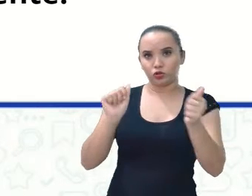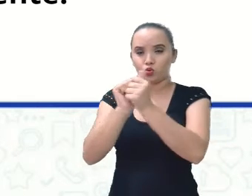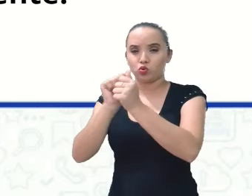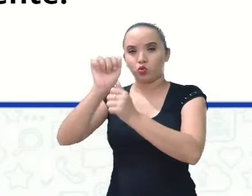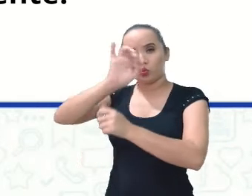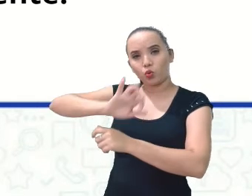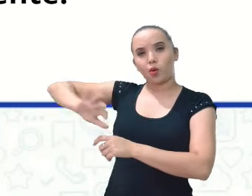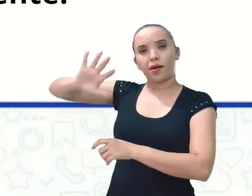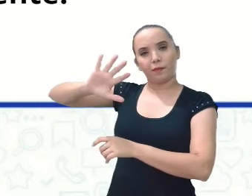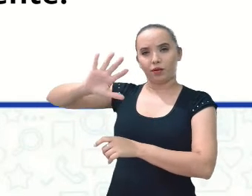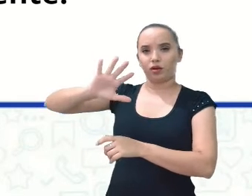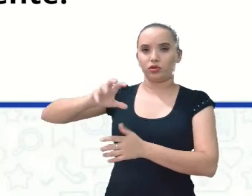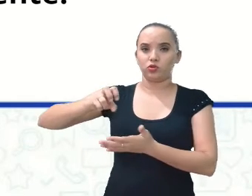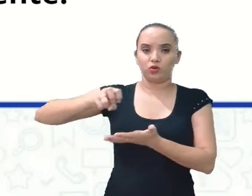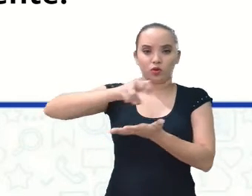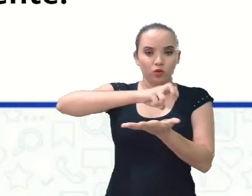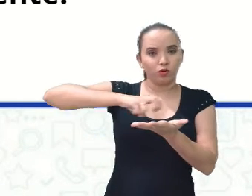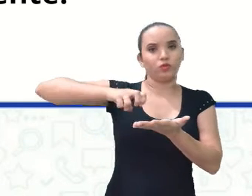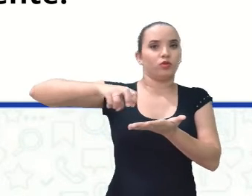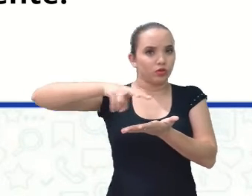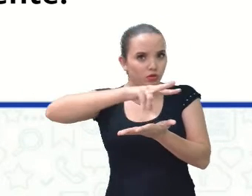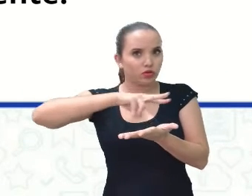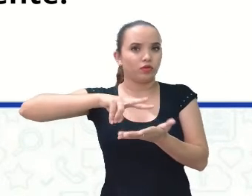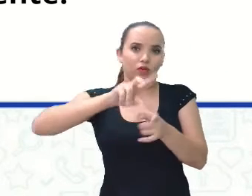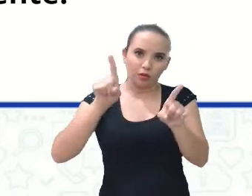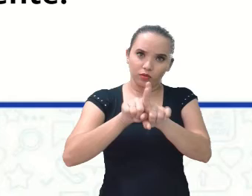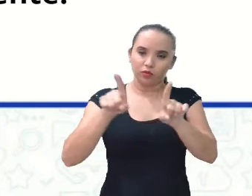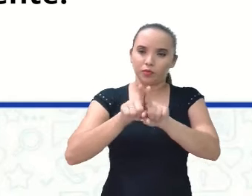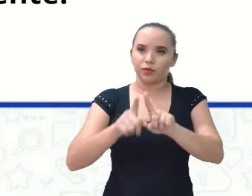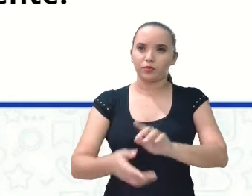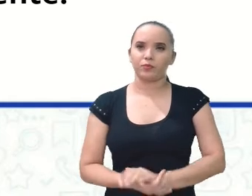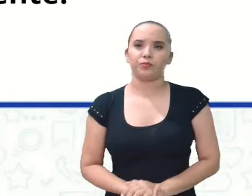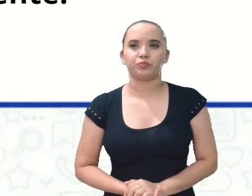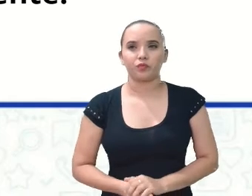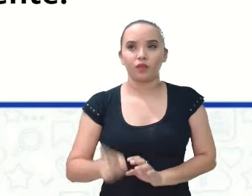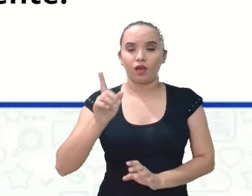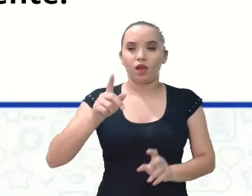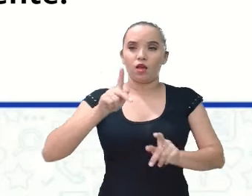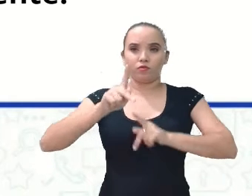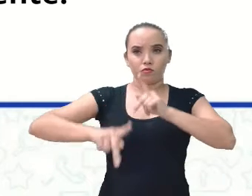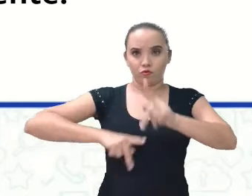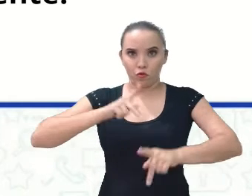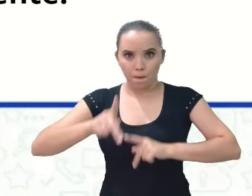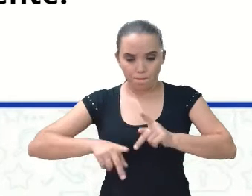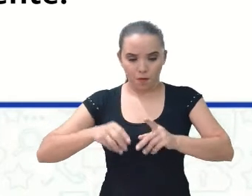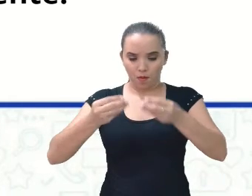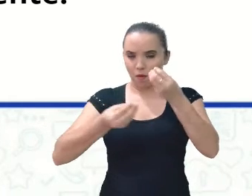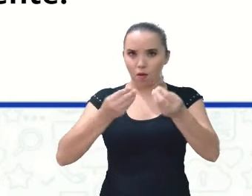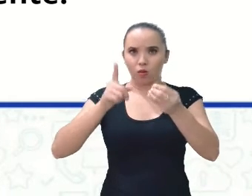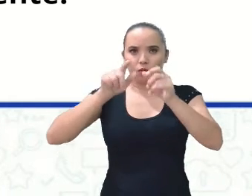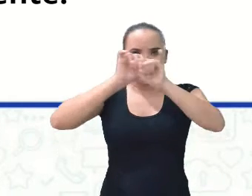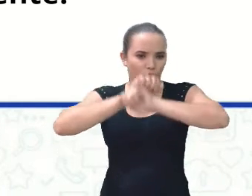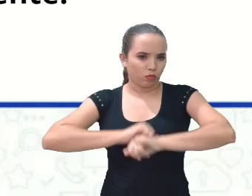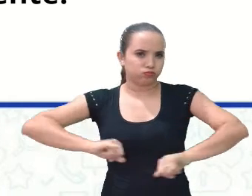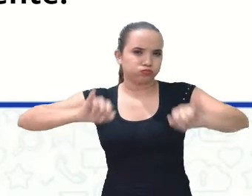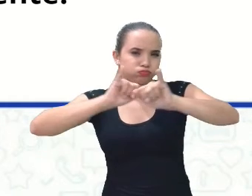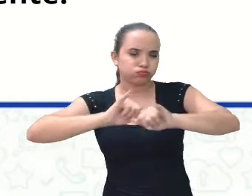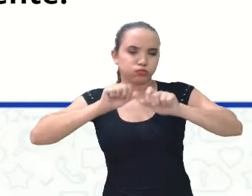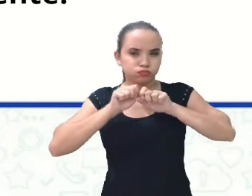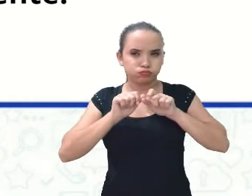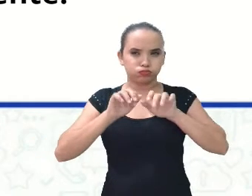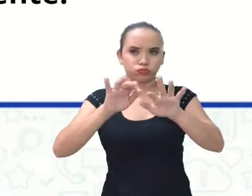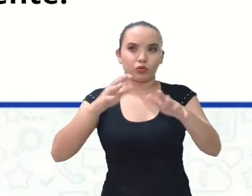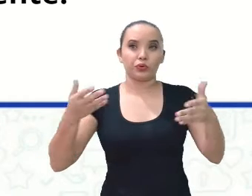linguagem não verbal, que são as imagens. Eles se popularizaram com a imprensa e, recentemente, tem